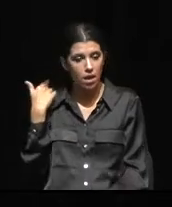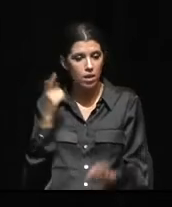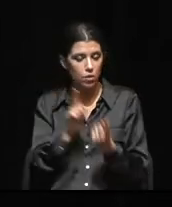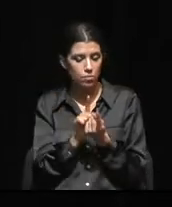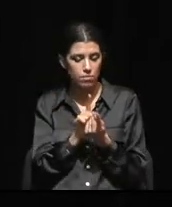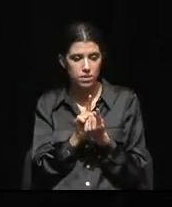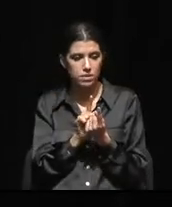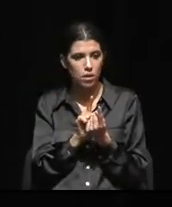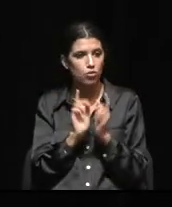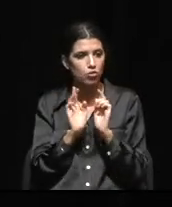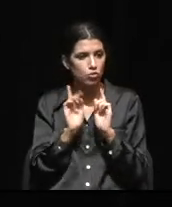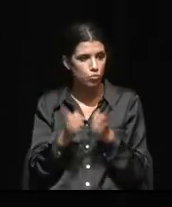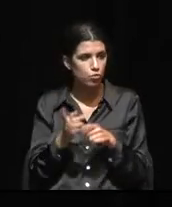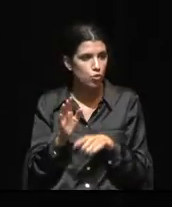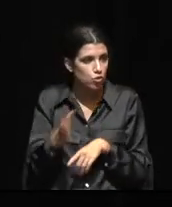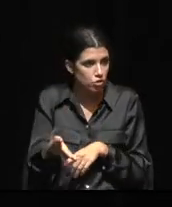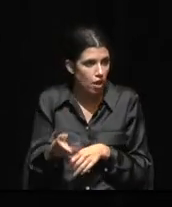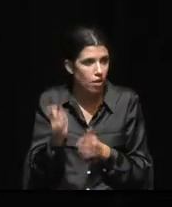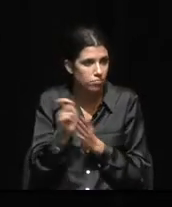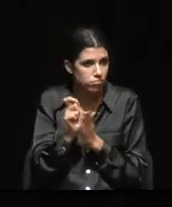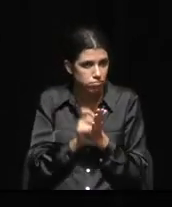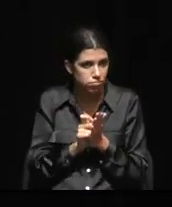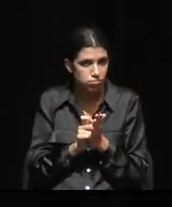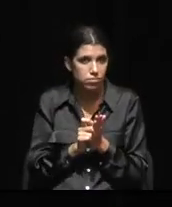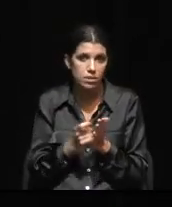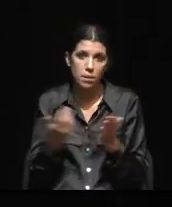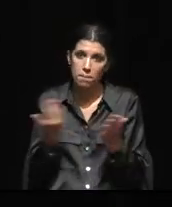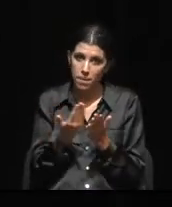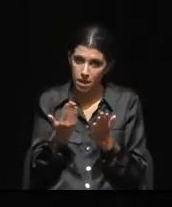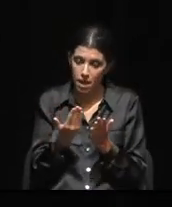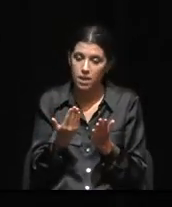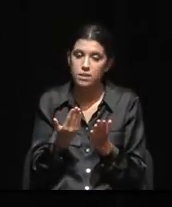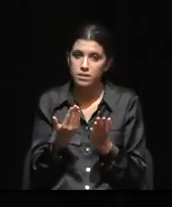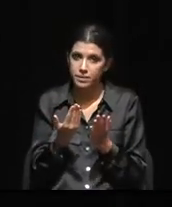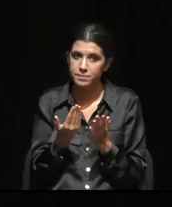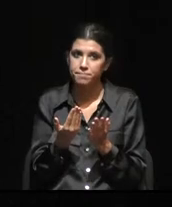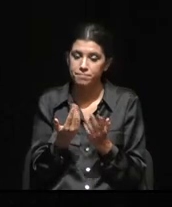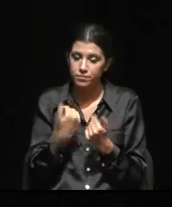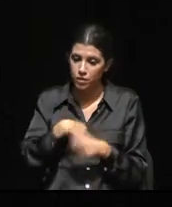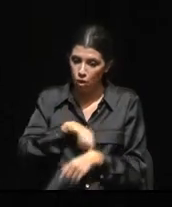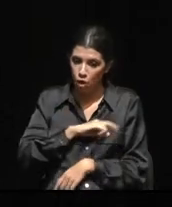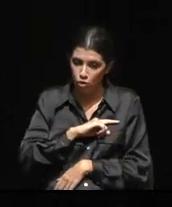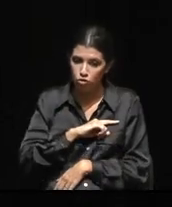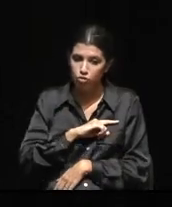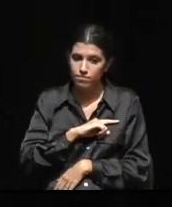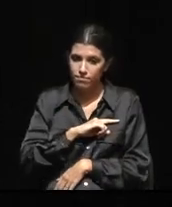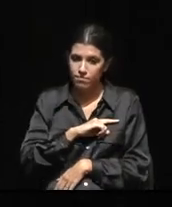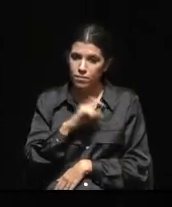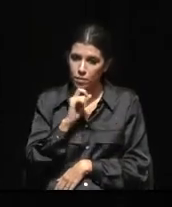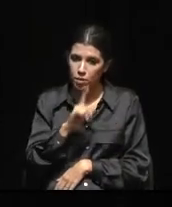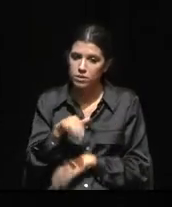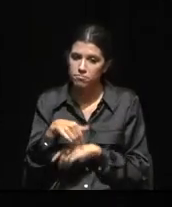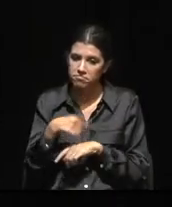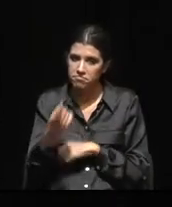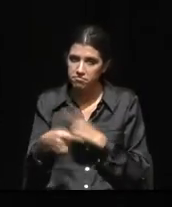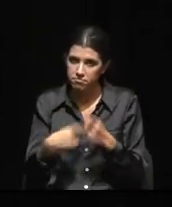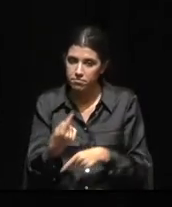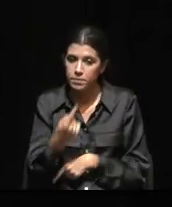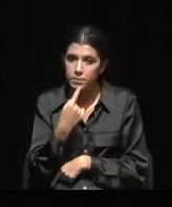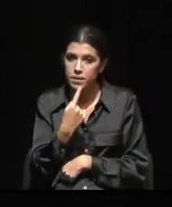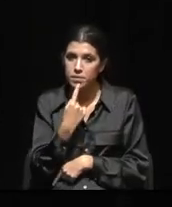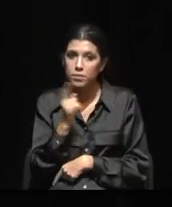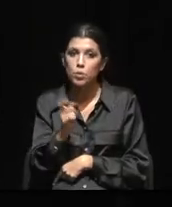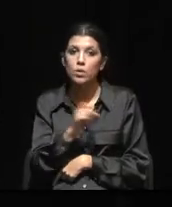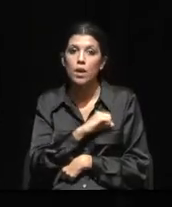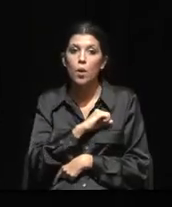está a ser feito e algo que já está a ser feito merece então que e nós possamos vir a perceber não só naquilo que é o